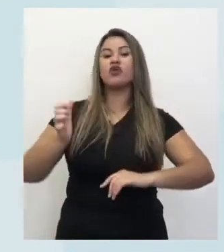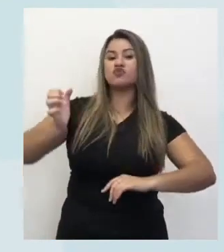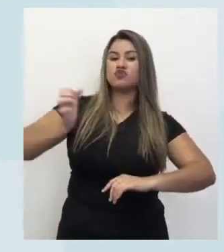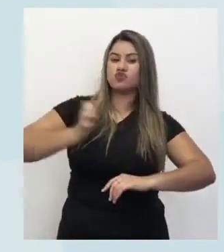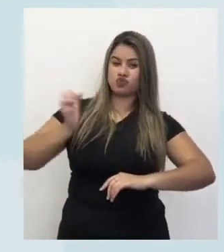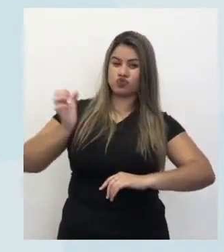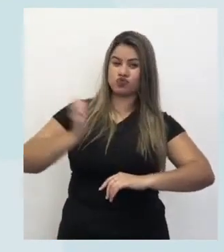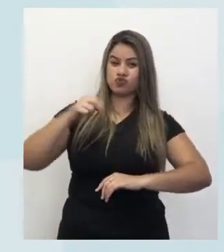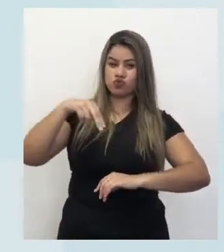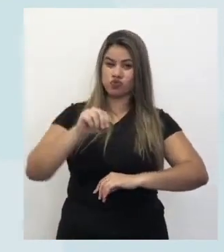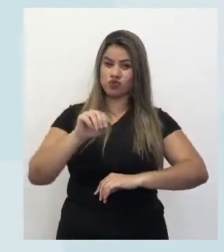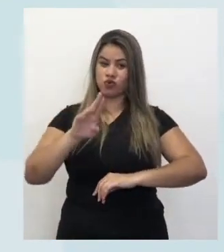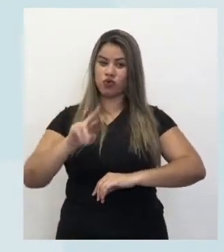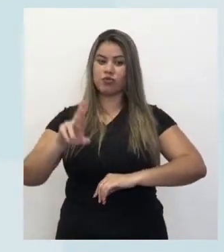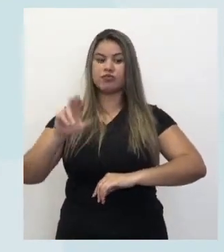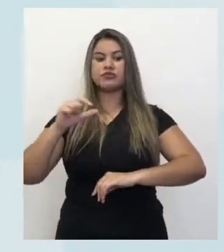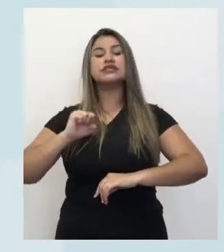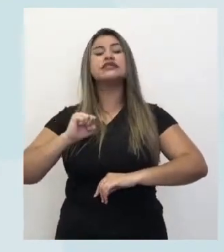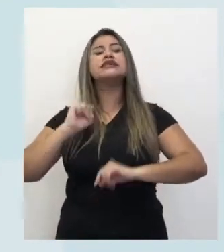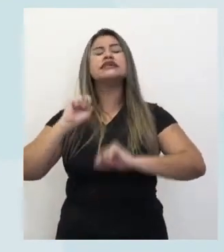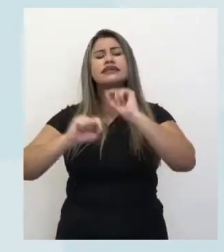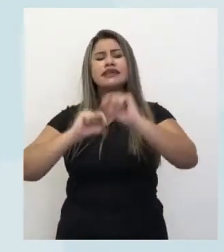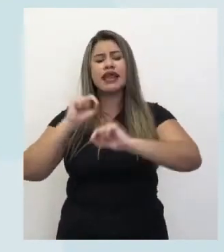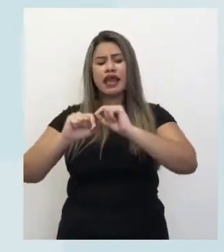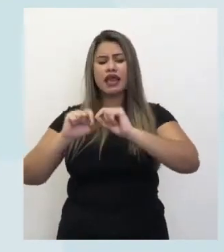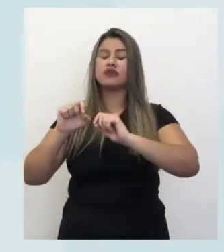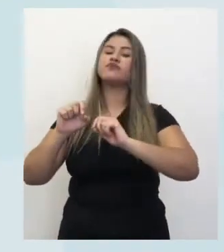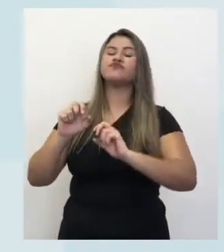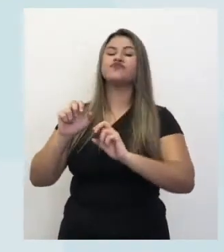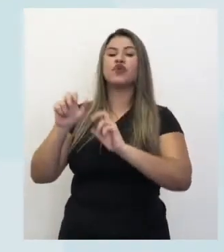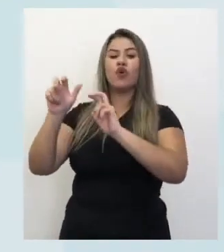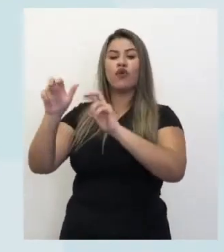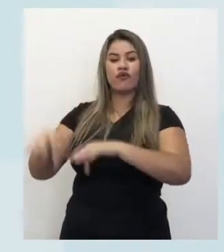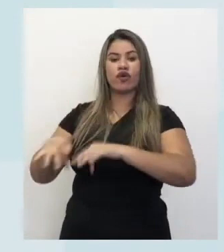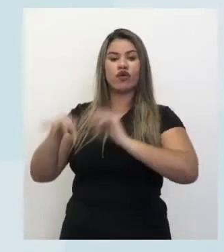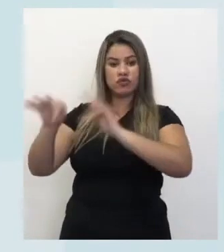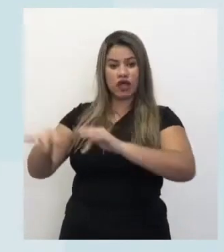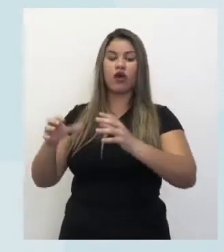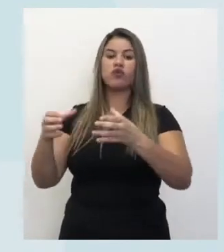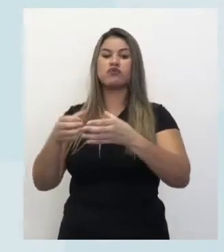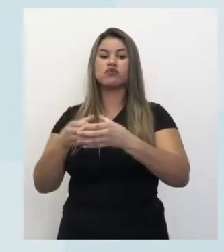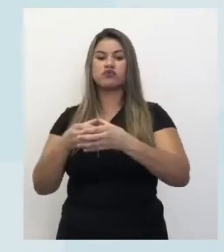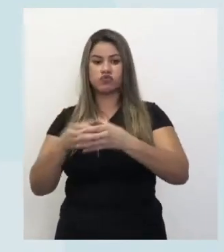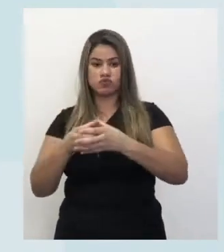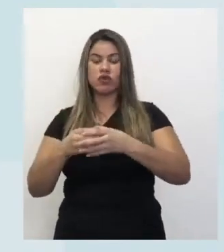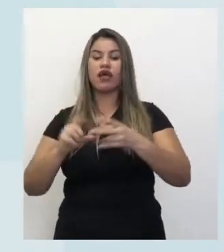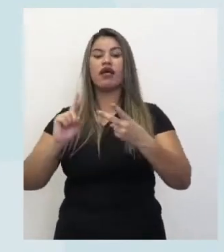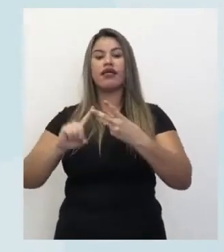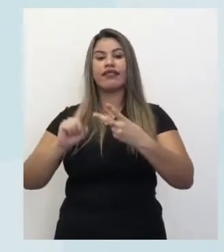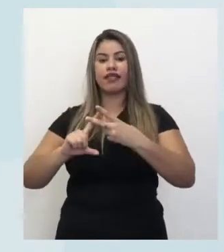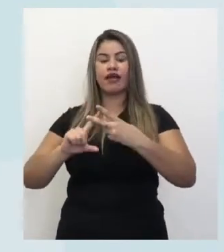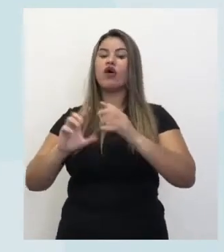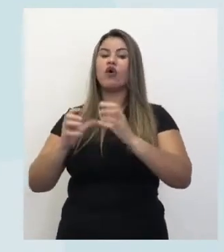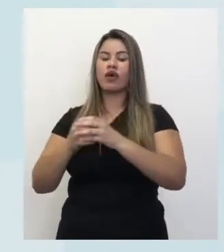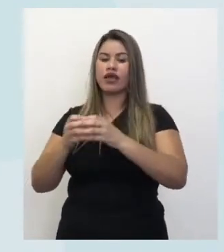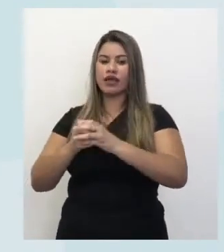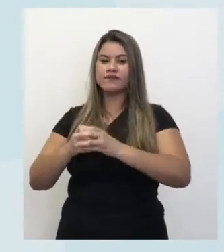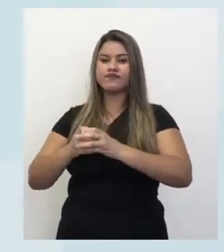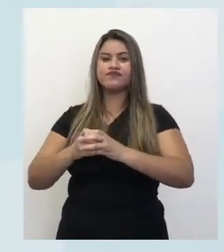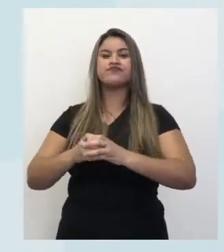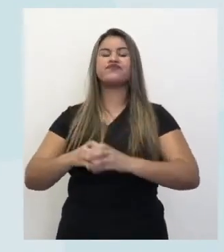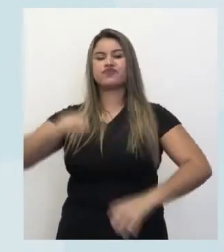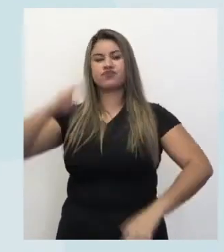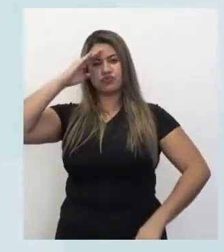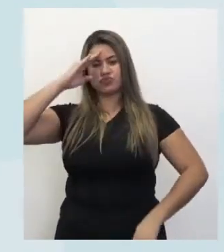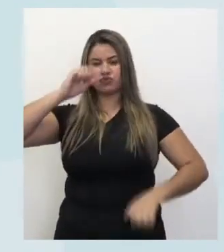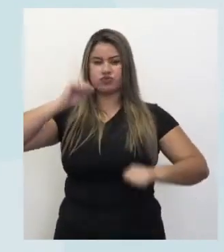gente vai destacar aí os senhores feudais e os cavaleiros, né, que são as pessoas que estavam ali envolvidas em guerras, faziam a